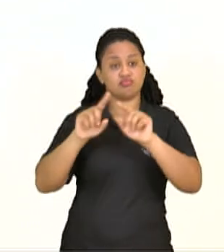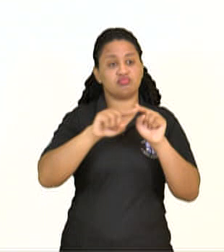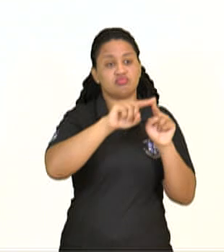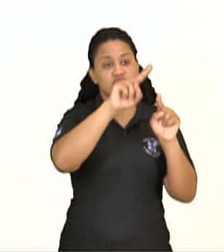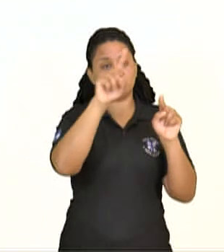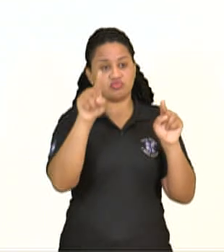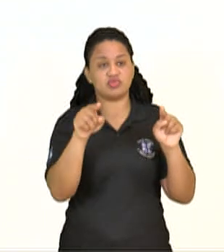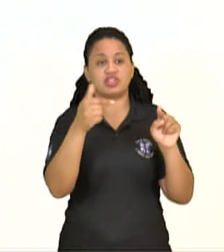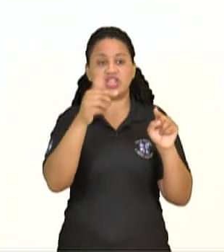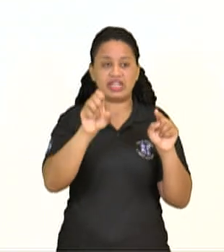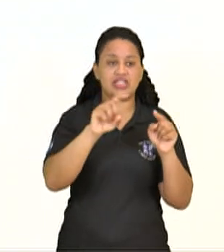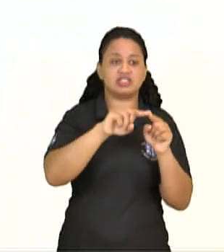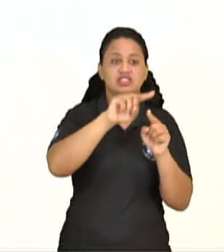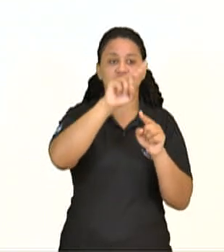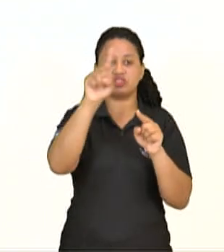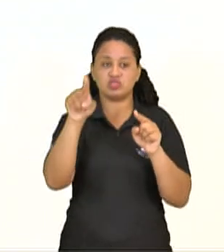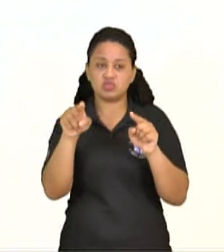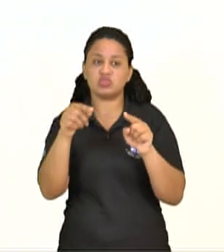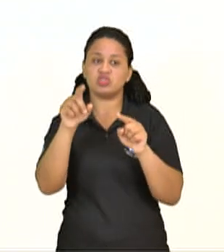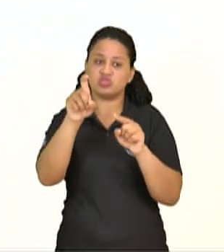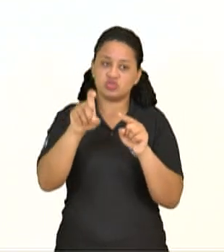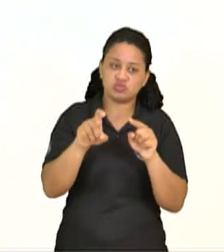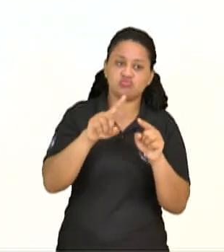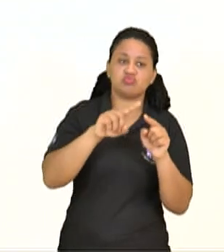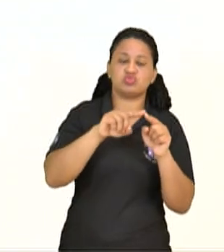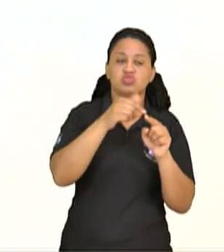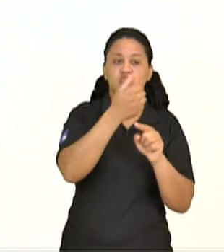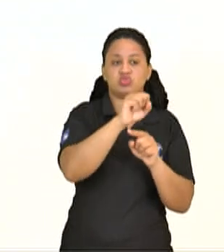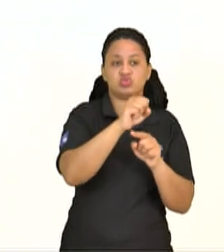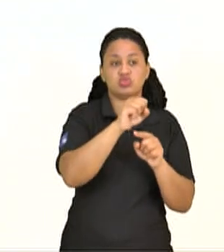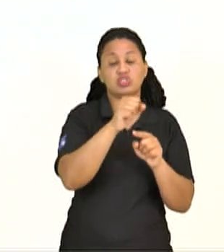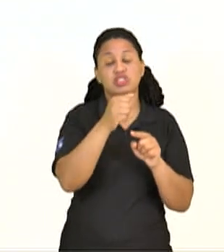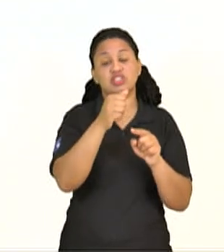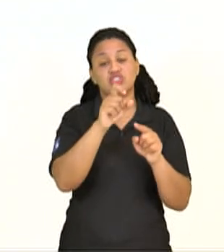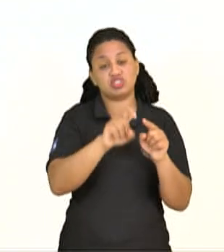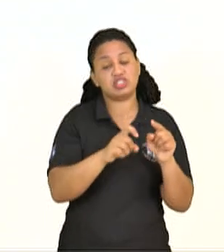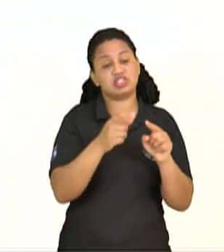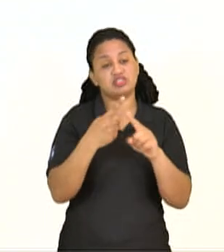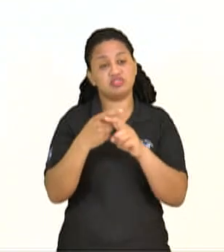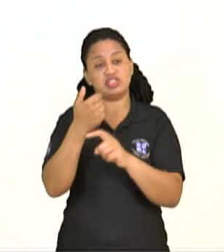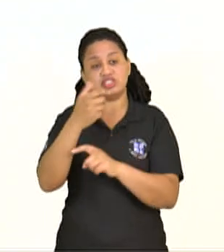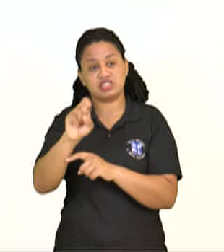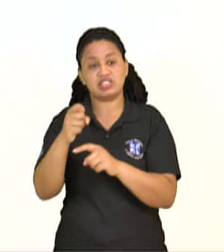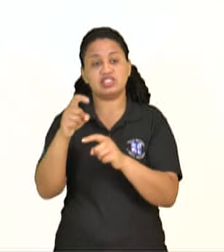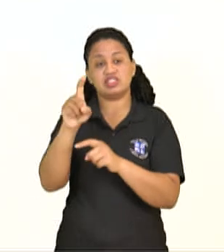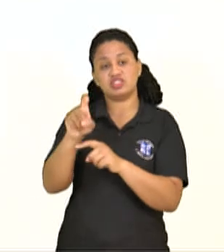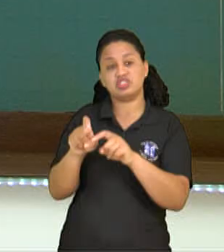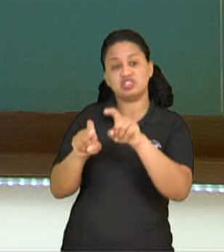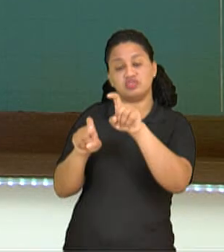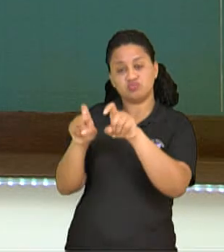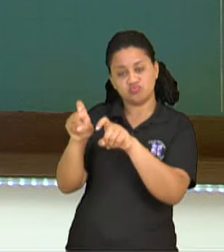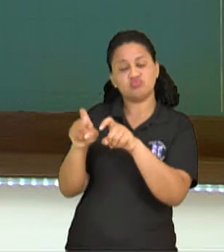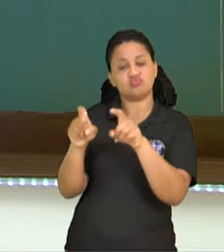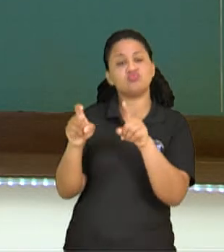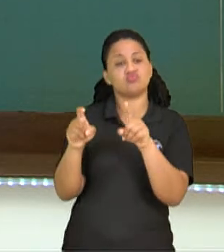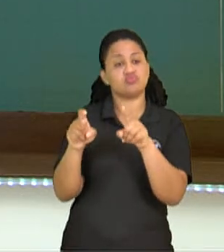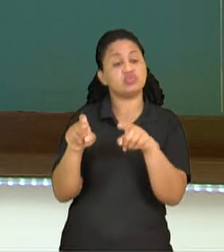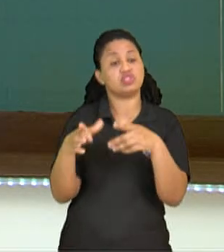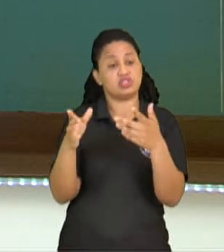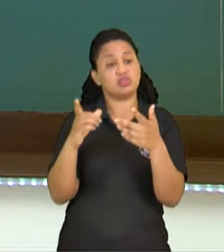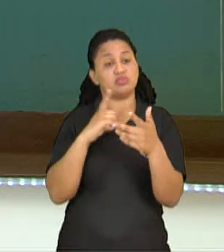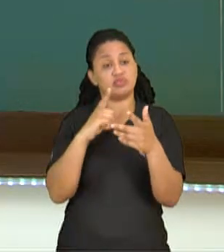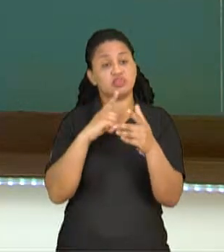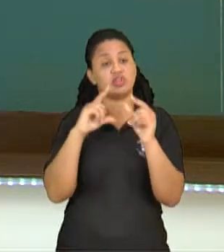18 vezes 15, 18 vezes x, né? X vezes 15 e x vezes x. Tá? Juntando tudo isso, nós temos